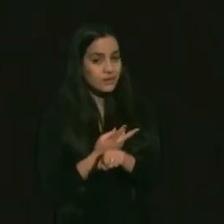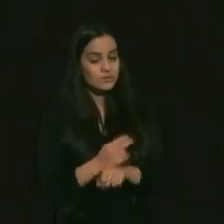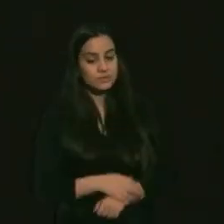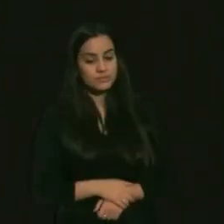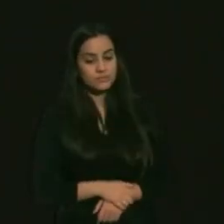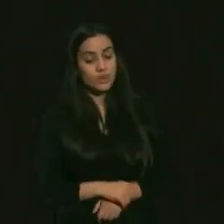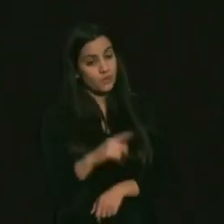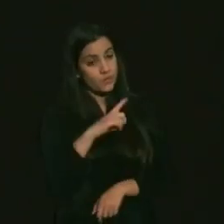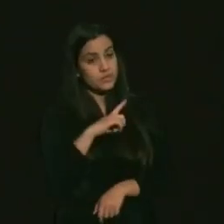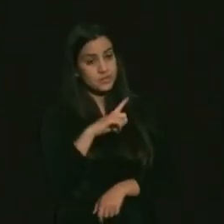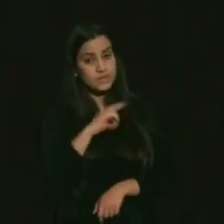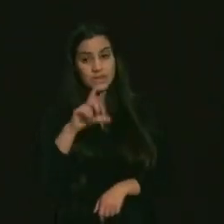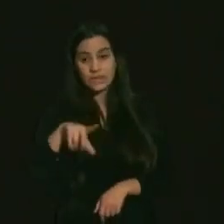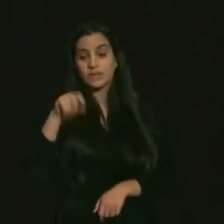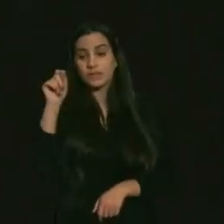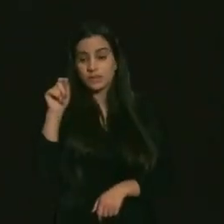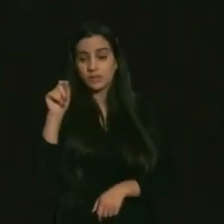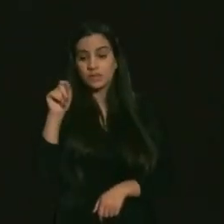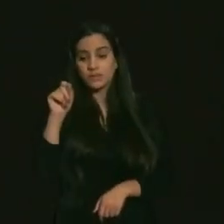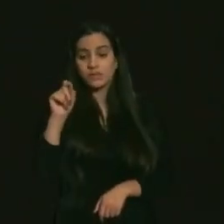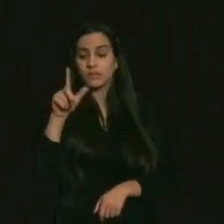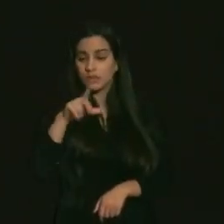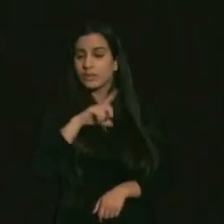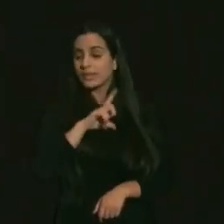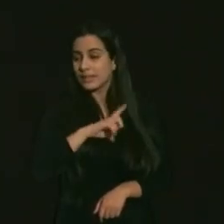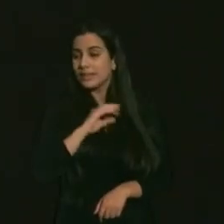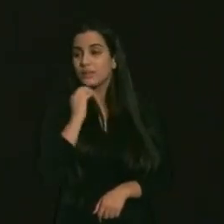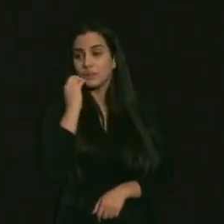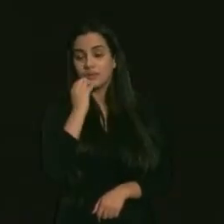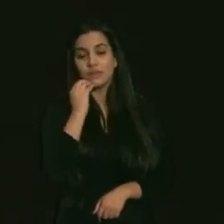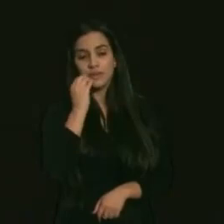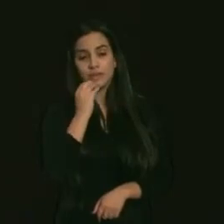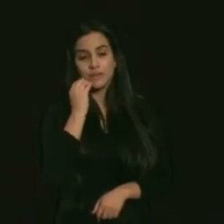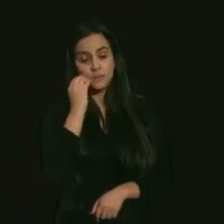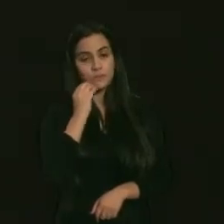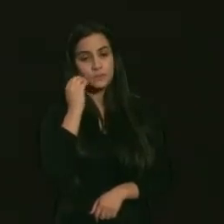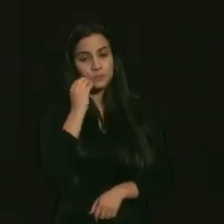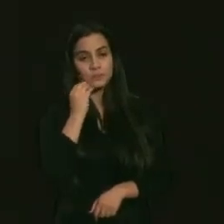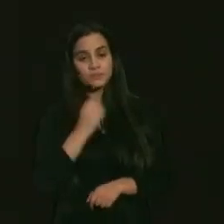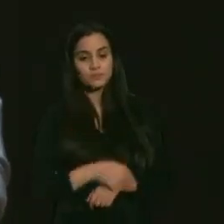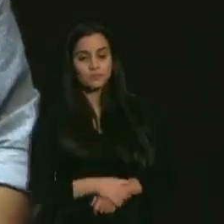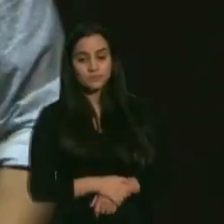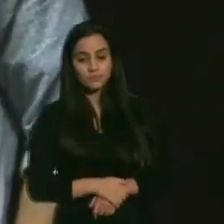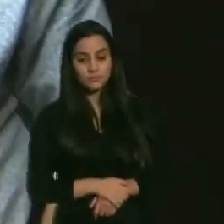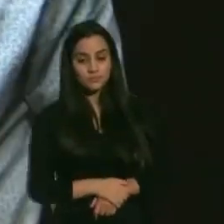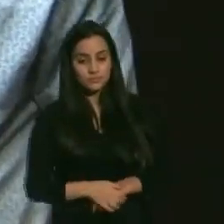Você tem esta chance, esta oportunidade.